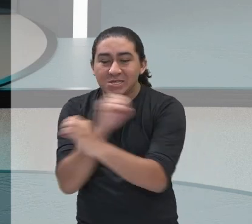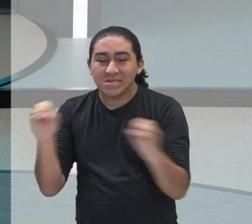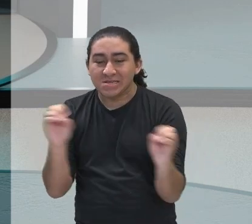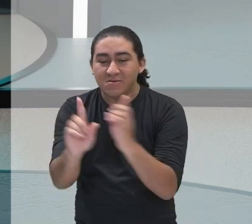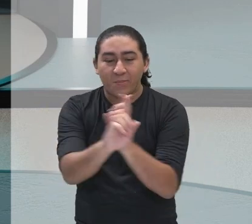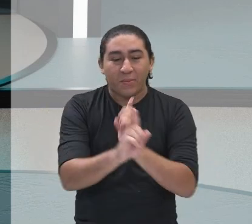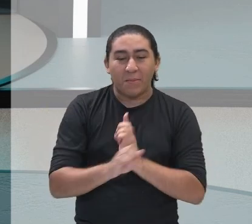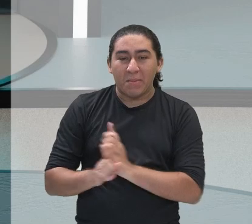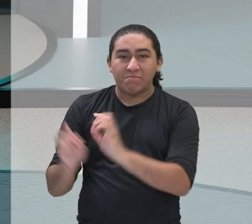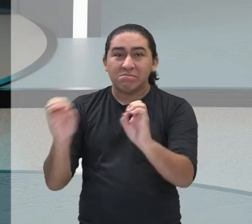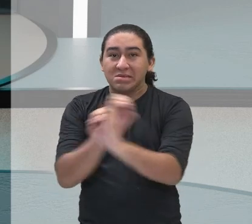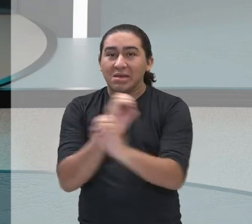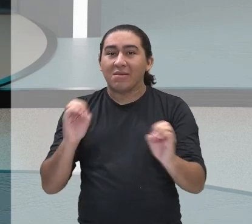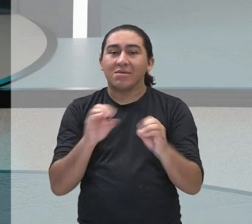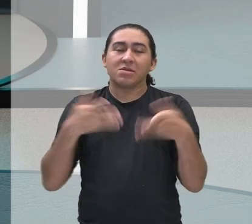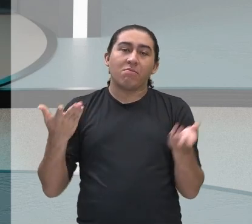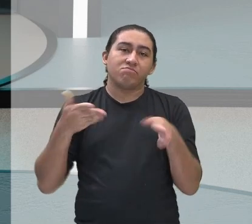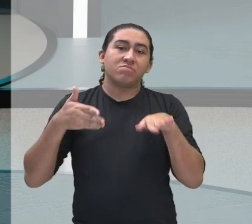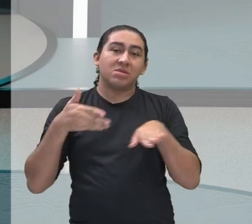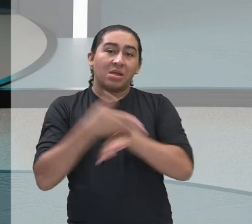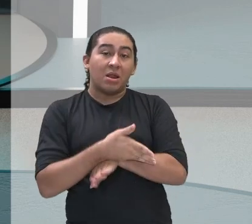exportar, entraram